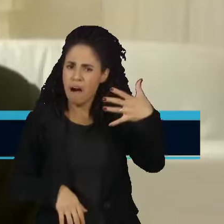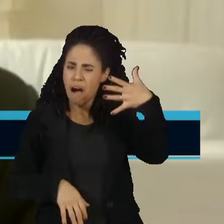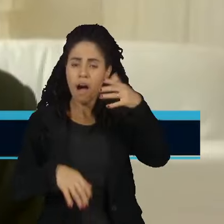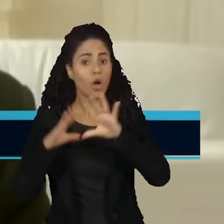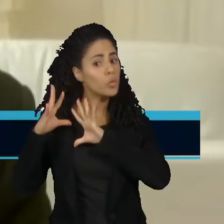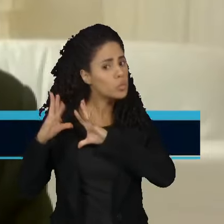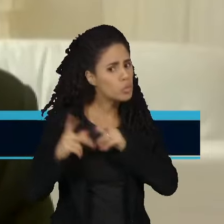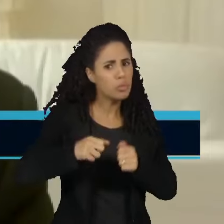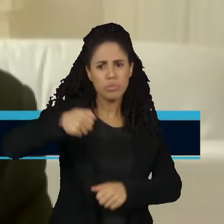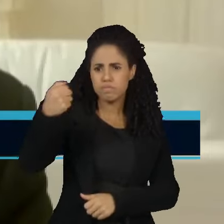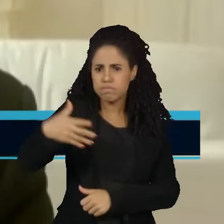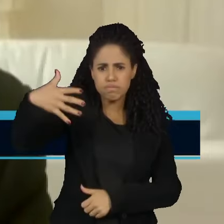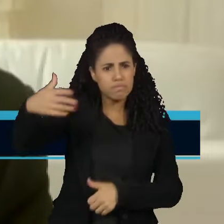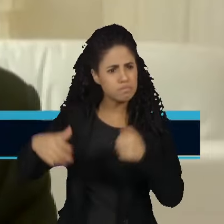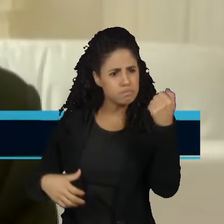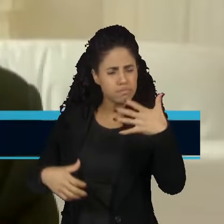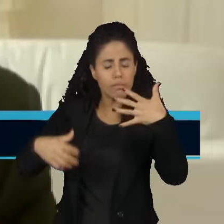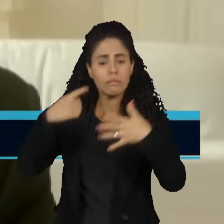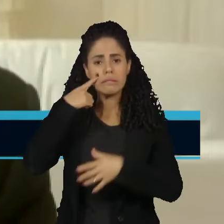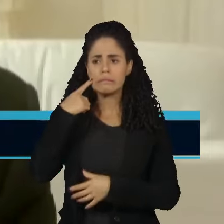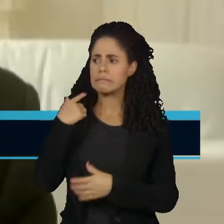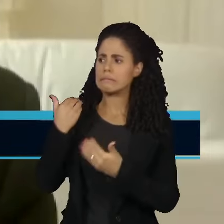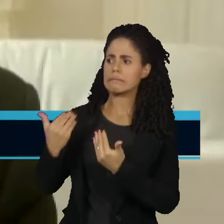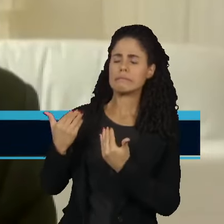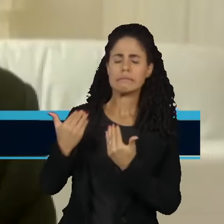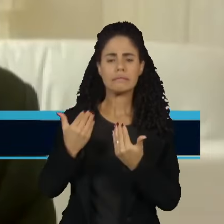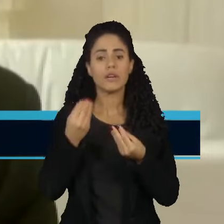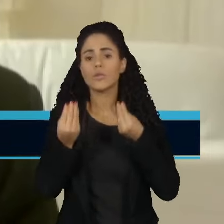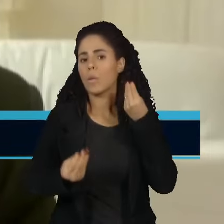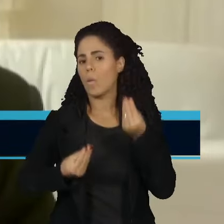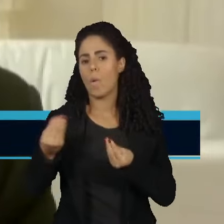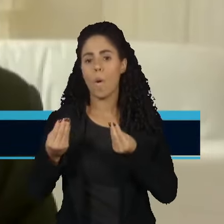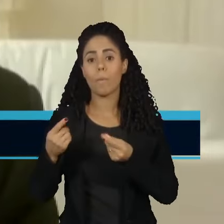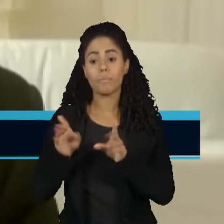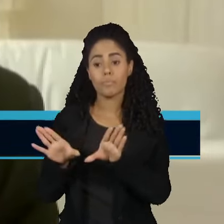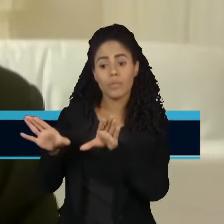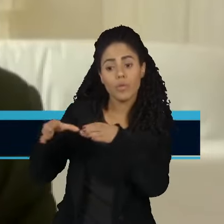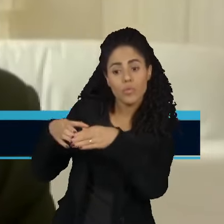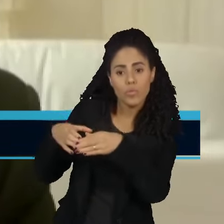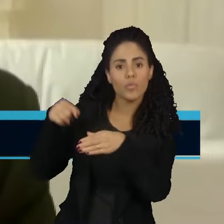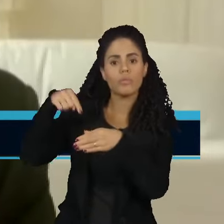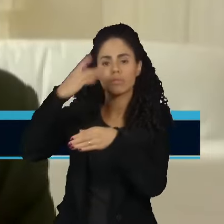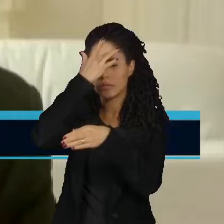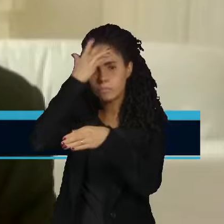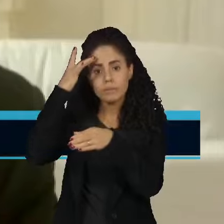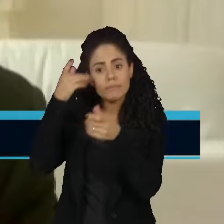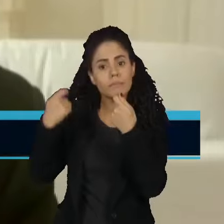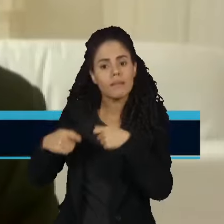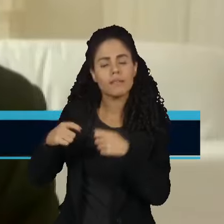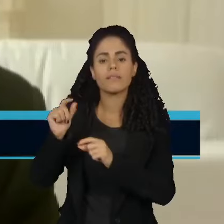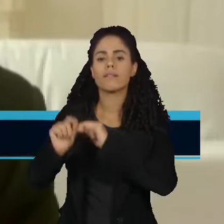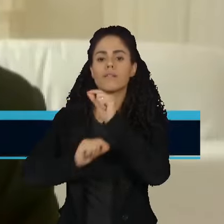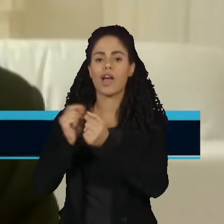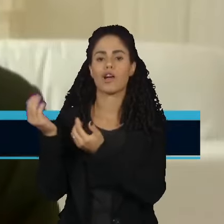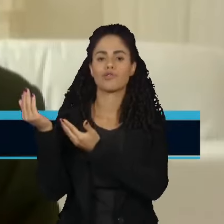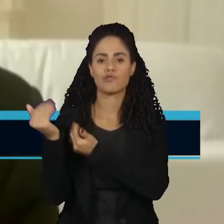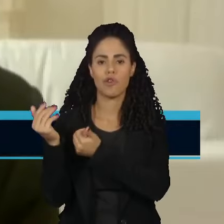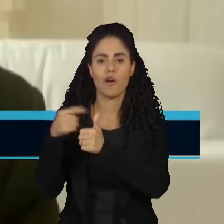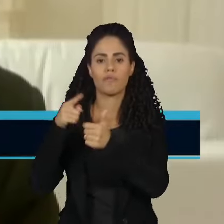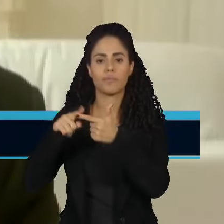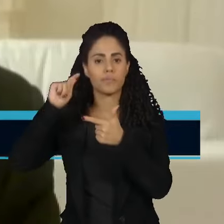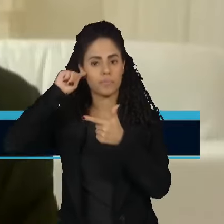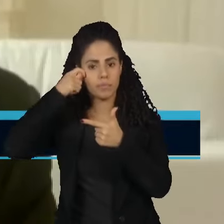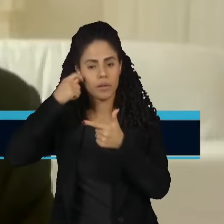isso acontece, você fica mais insatisfeito com quem está governando. E os grupos mais vulneráveis são jovens,